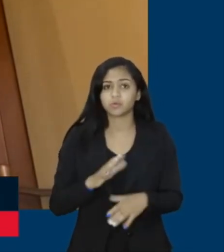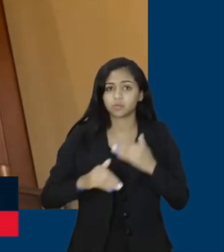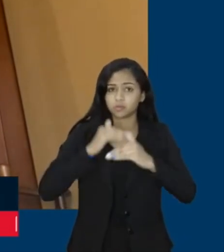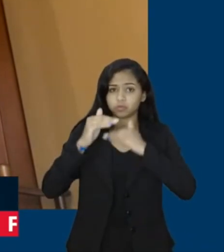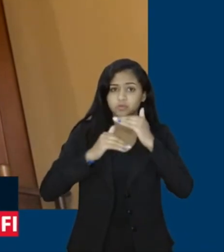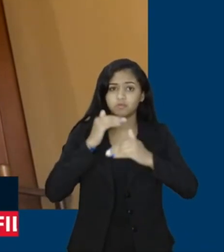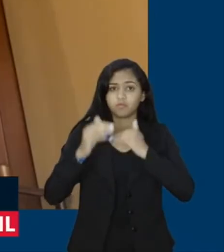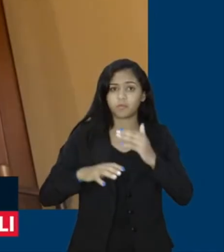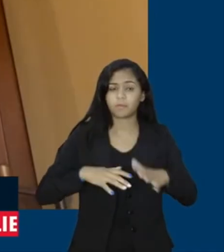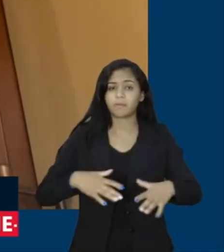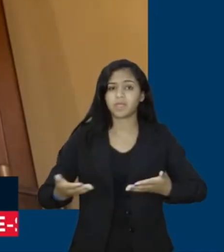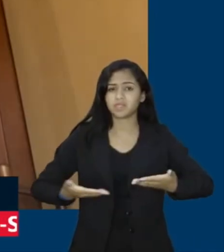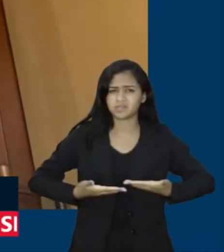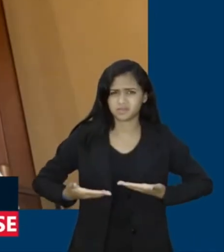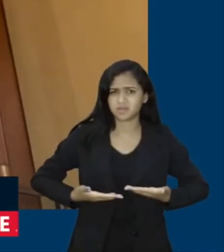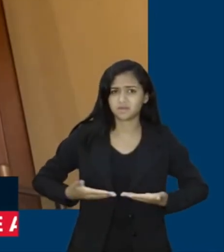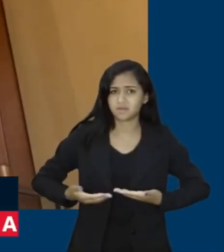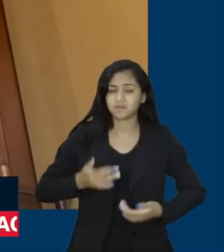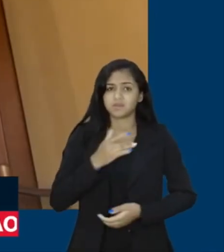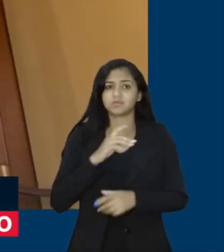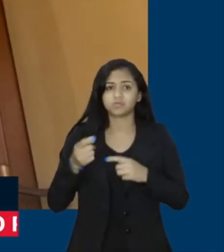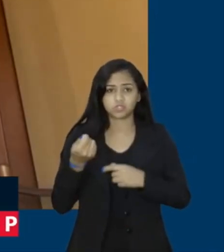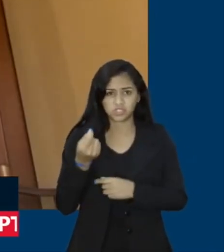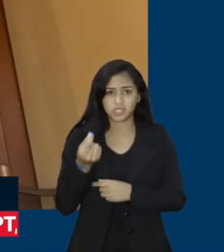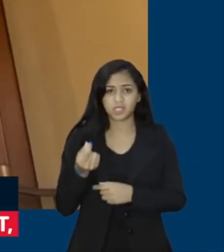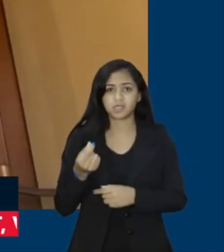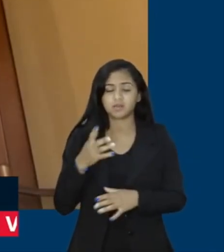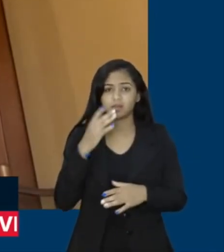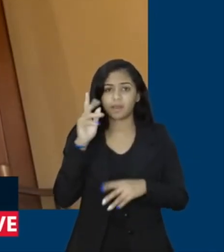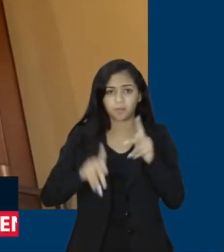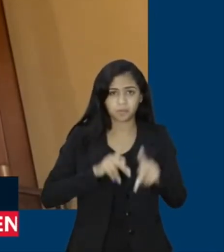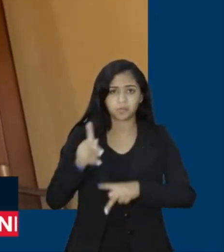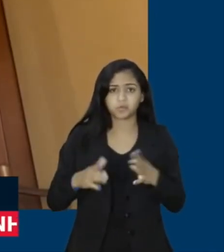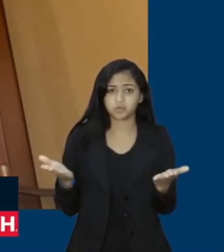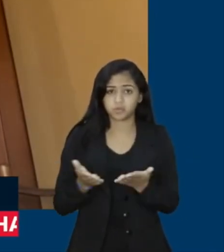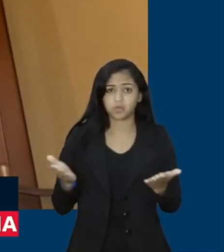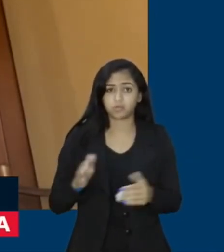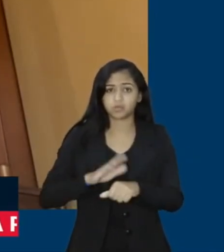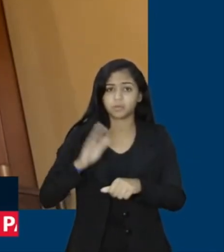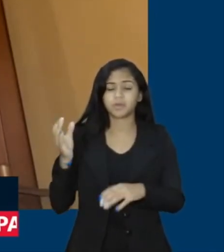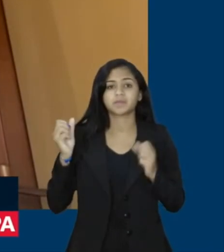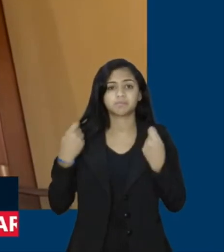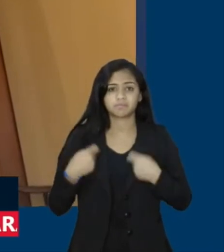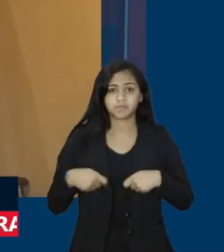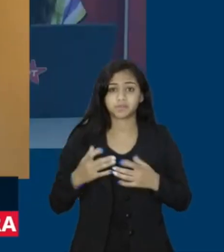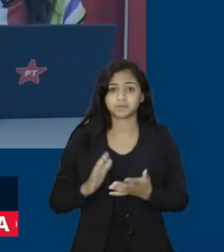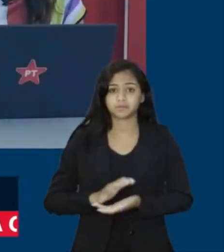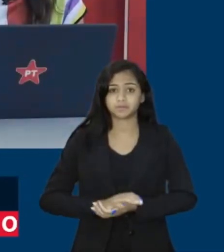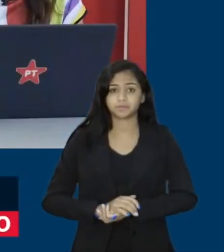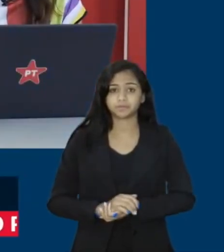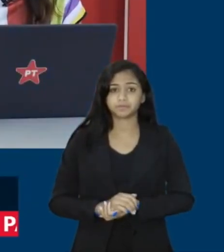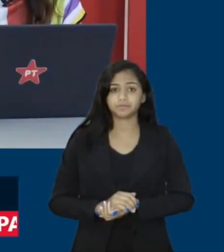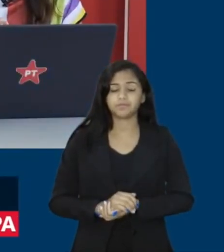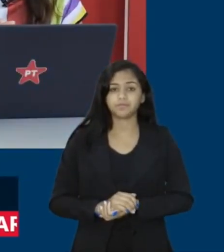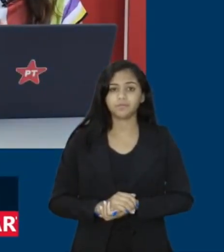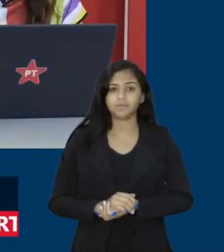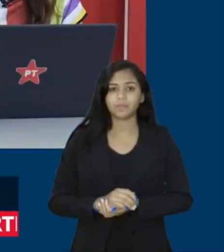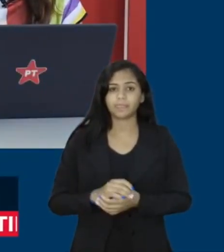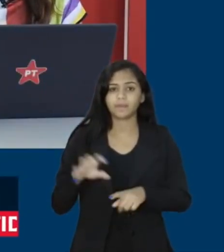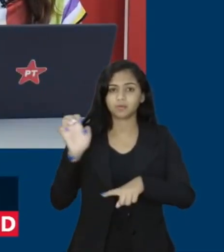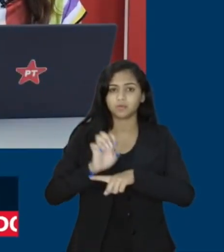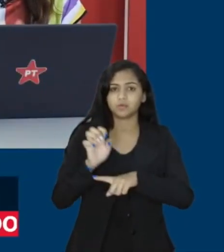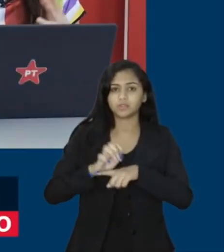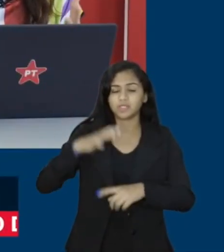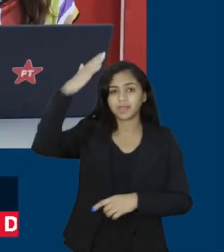desenvolvimento, para o emprego, para a renda, que é o que a população, é claro, hoje mais necessita. E para o estado